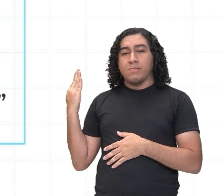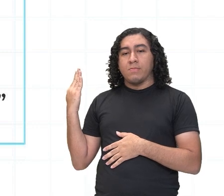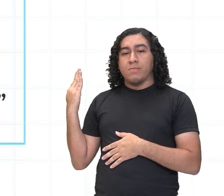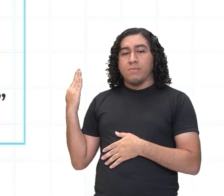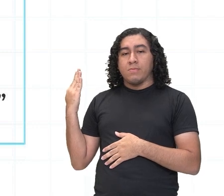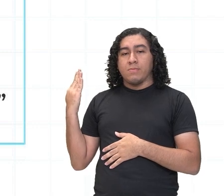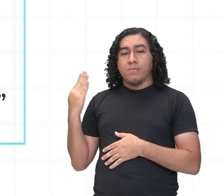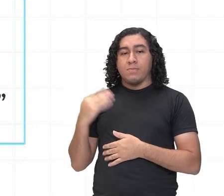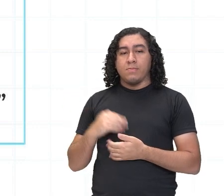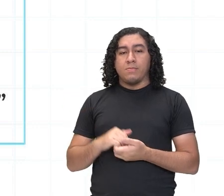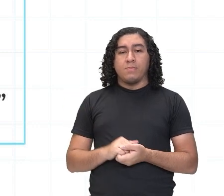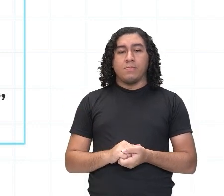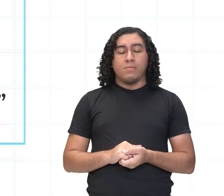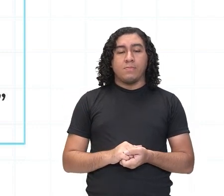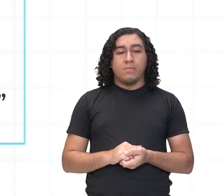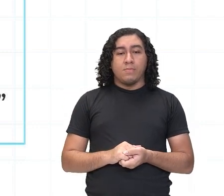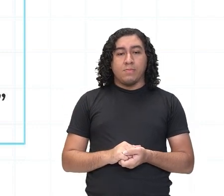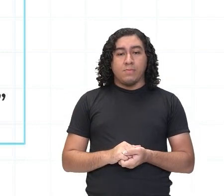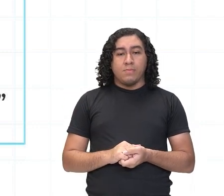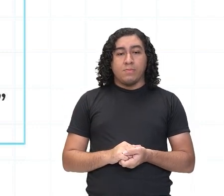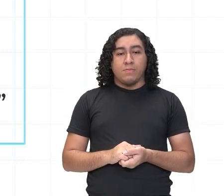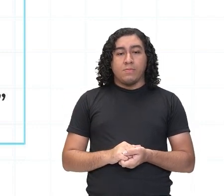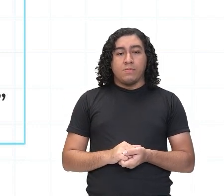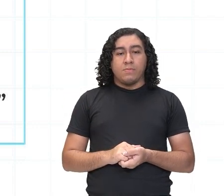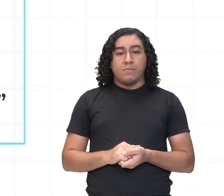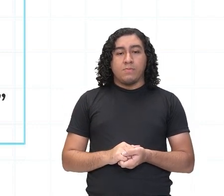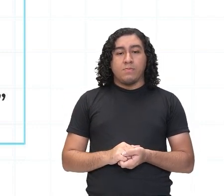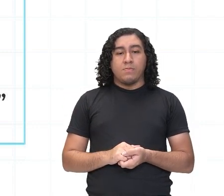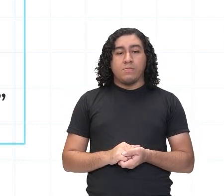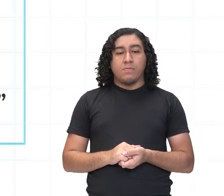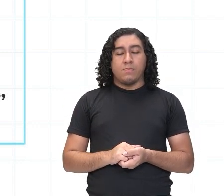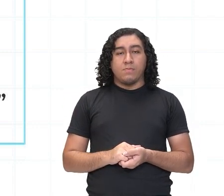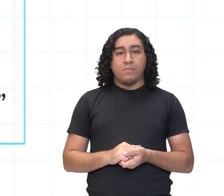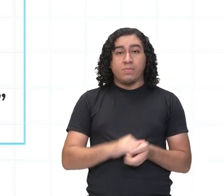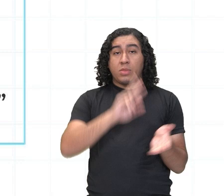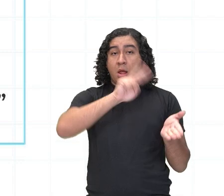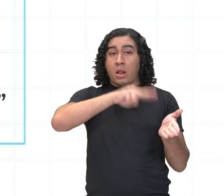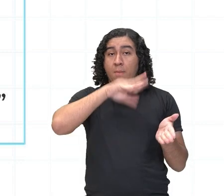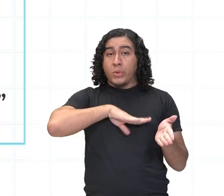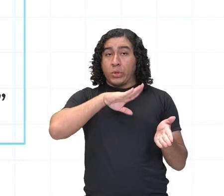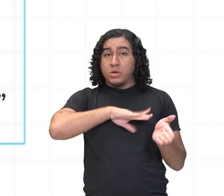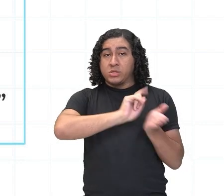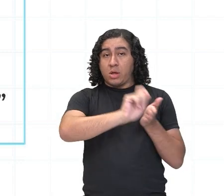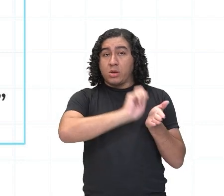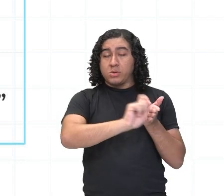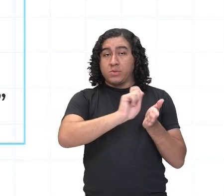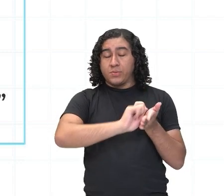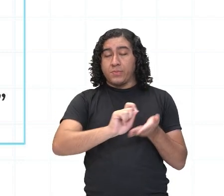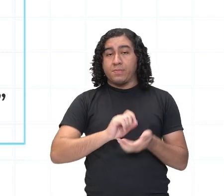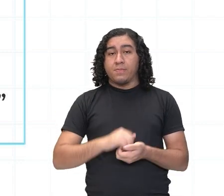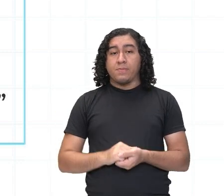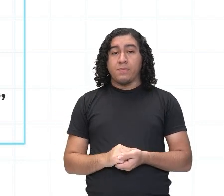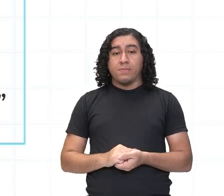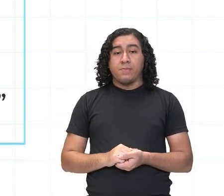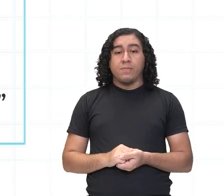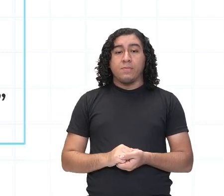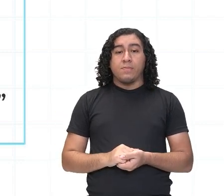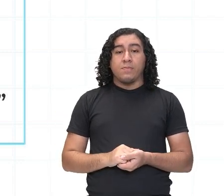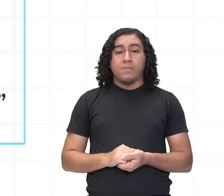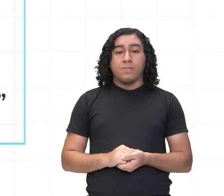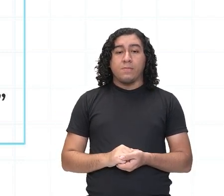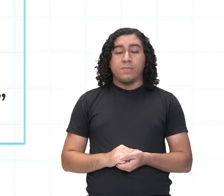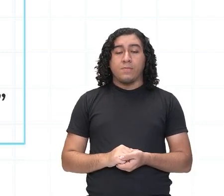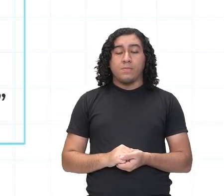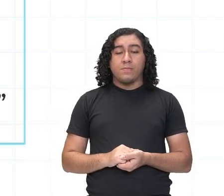lhe ofereça flores ou chocolates num bar e que um adolescente vigie seu carro enquanto você sai para celebrar o Dia